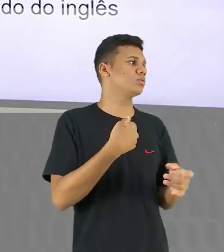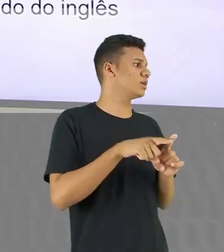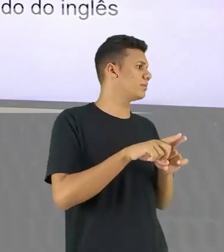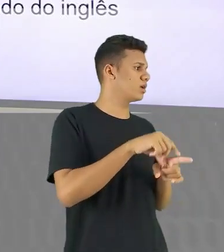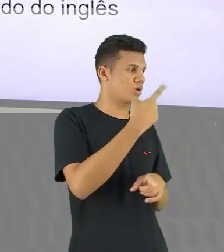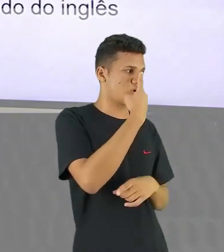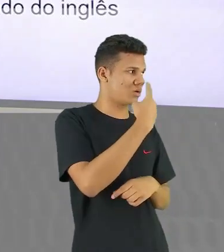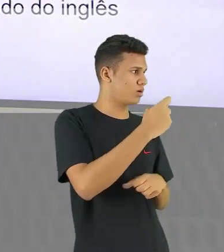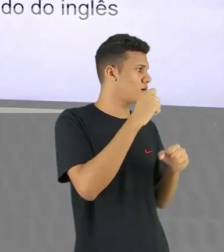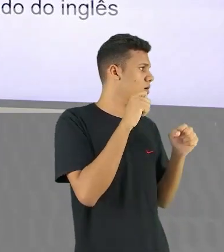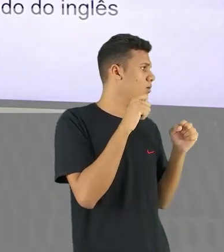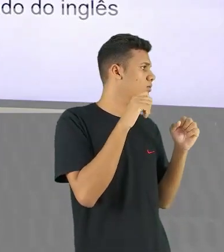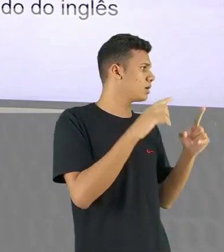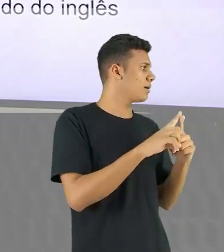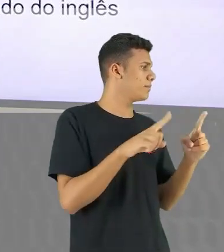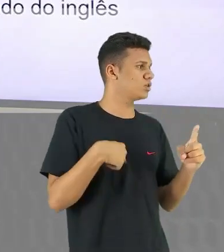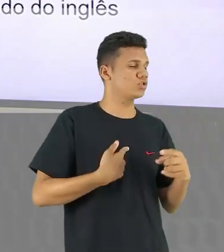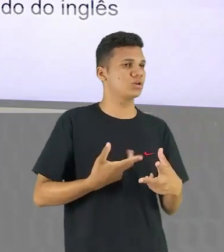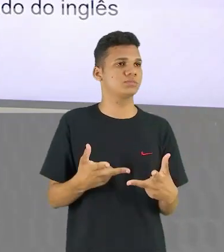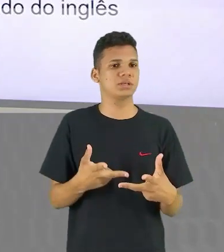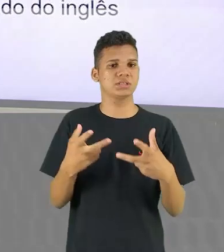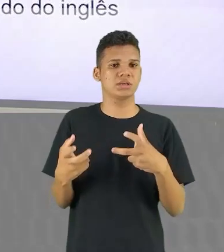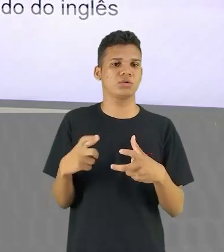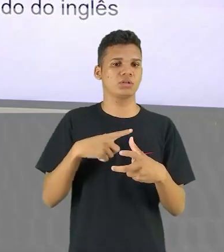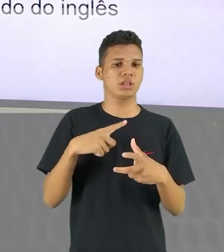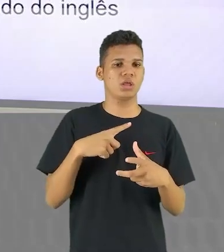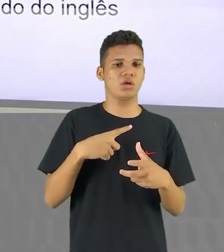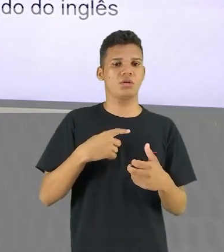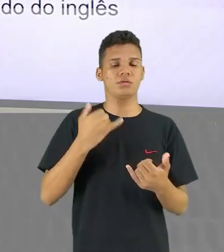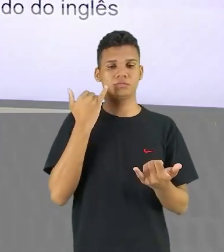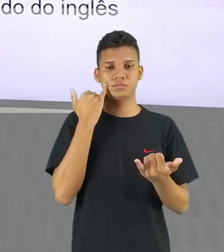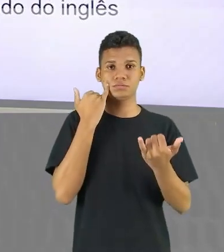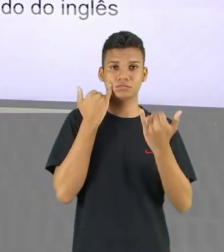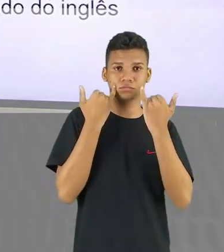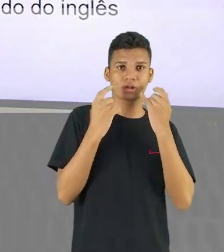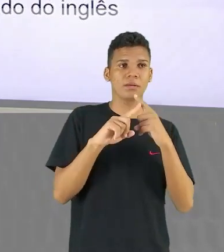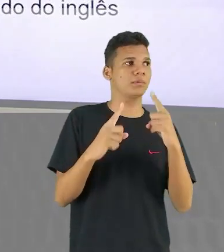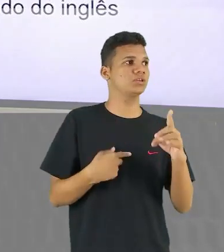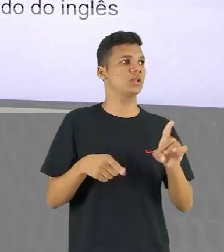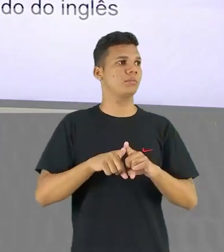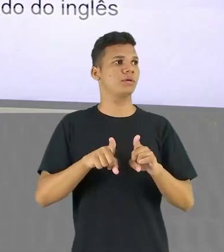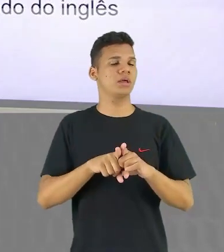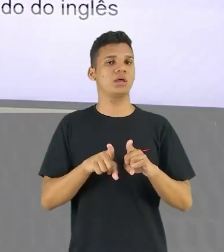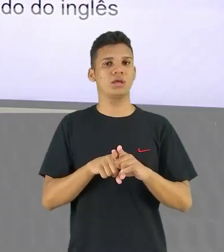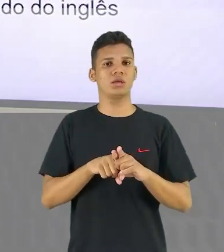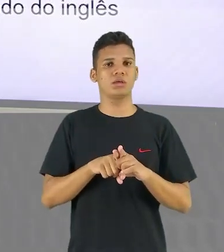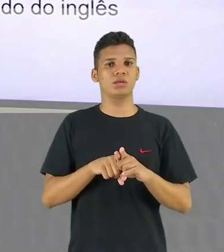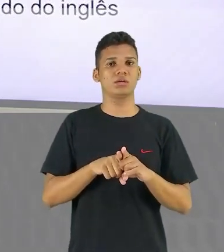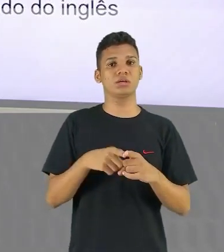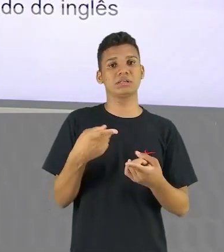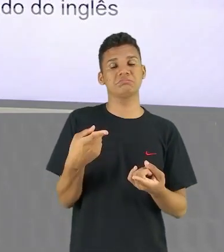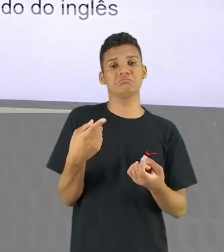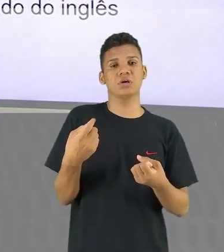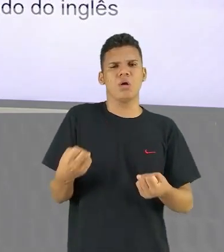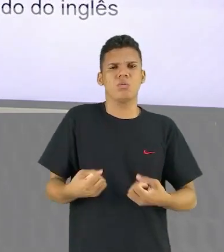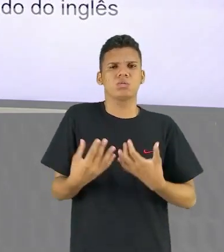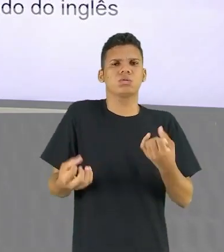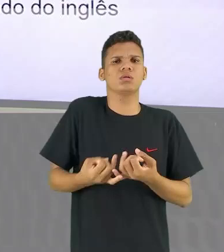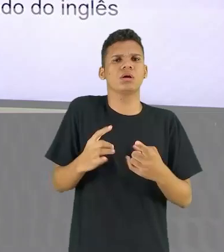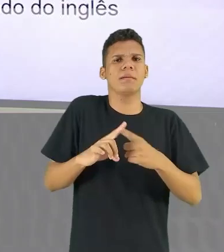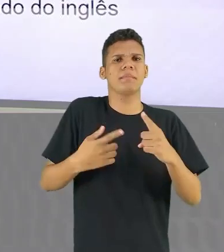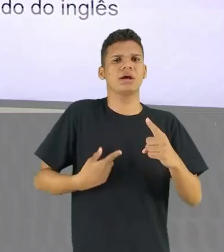Aqui, a gente já observa que também é um infográfico, mas olha que o foco da questão é em expressão.